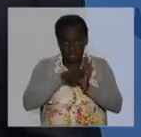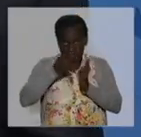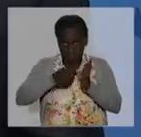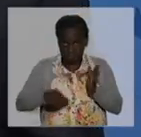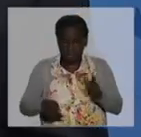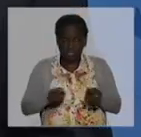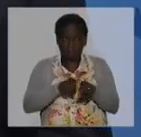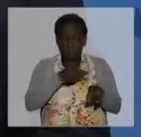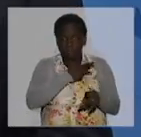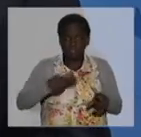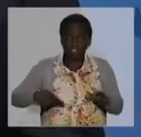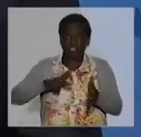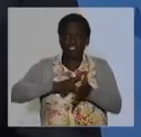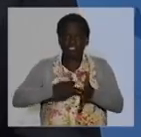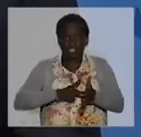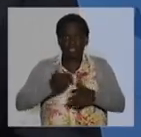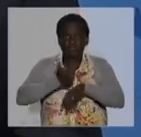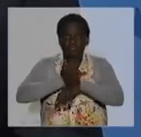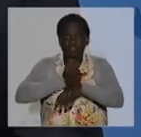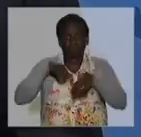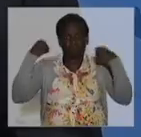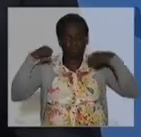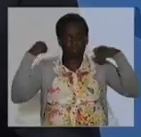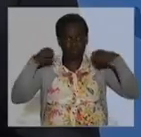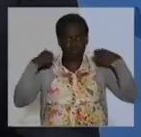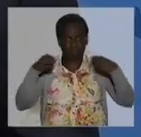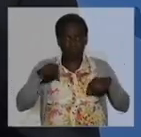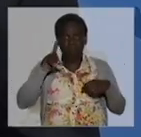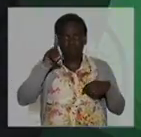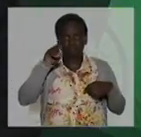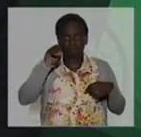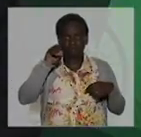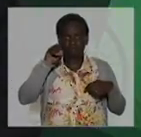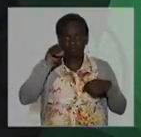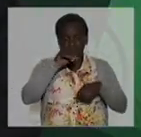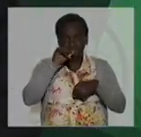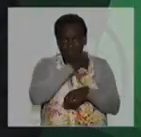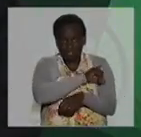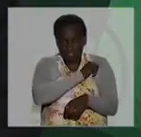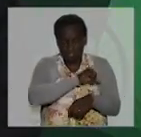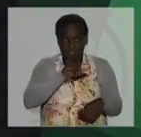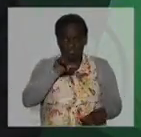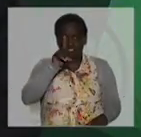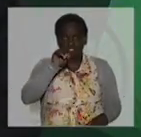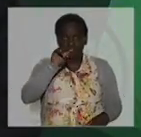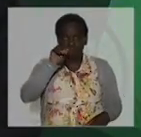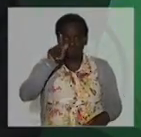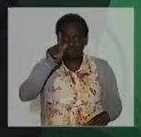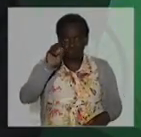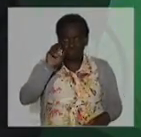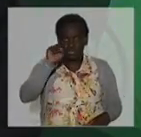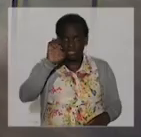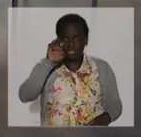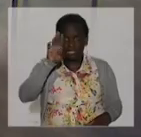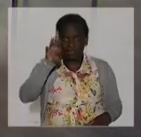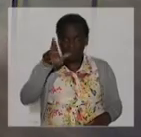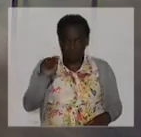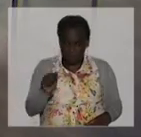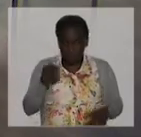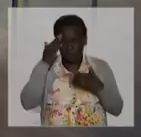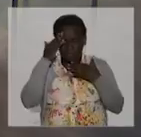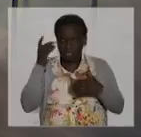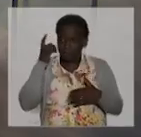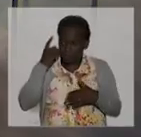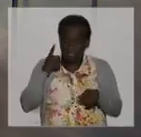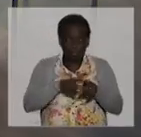e também do presidente do Sindicato dos Profissionais de Educação Física do município do Rio, Diogo Seabra. Obrigado, deputado.